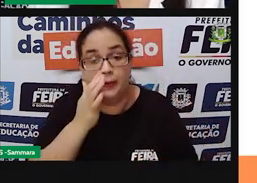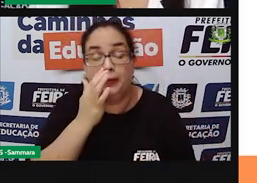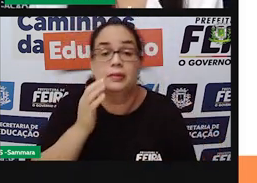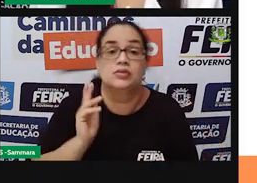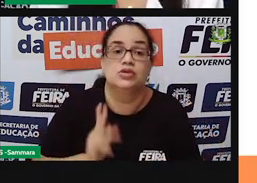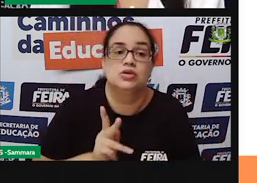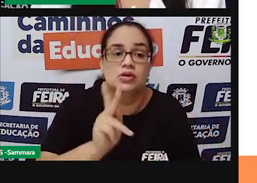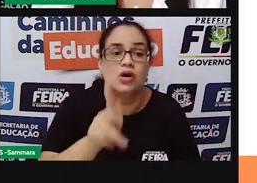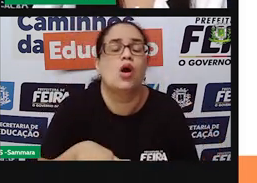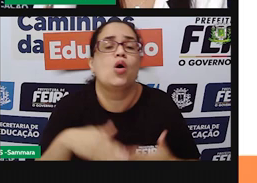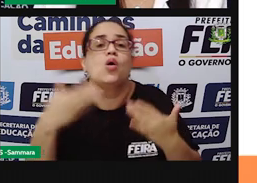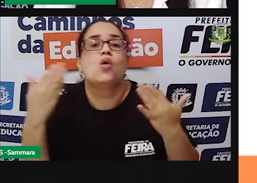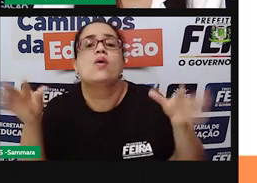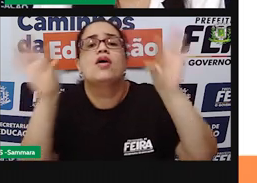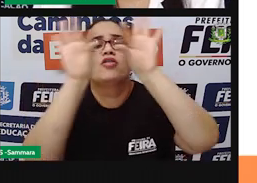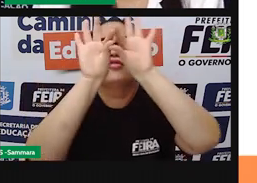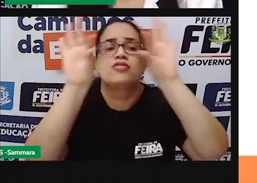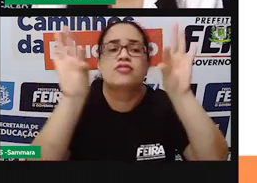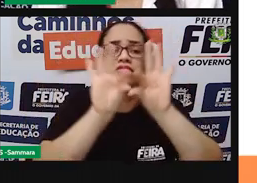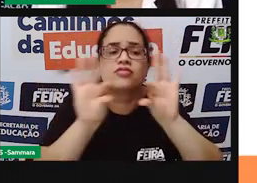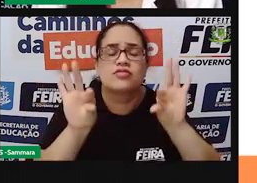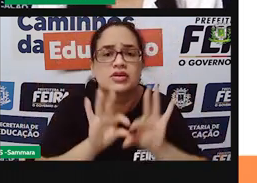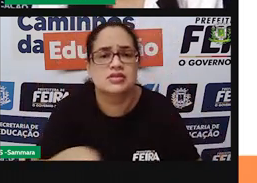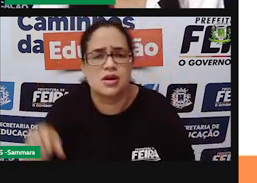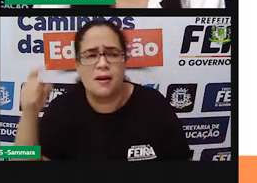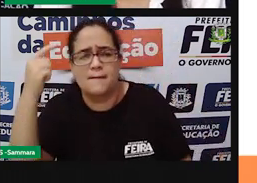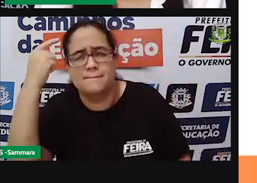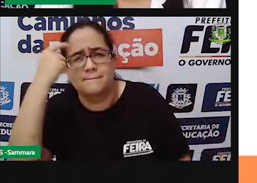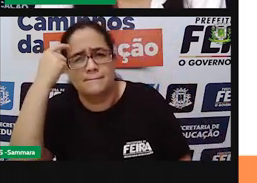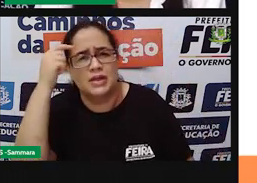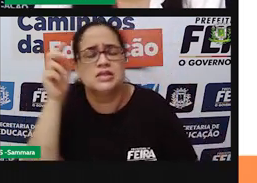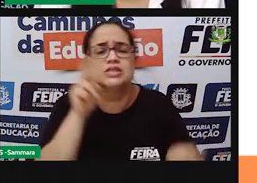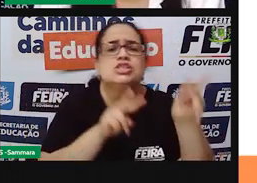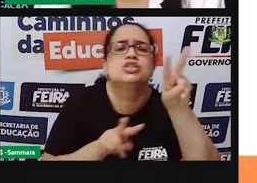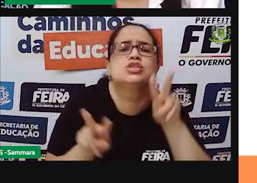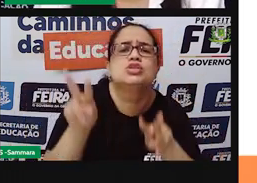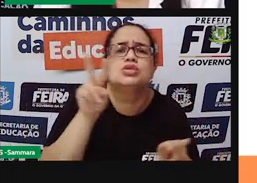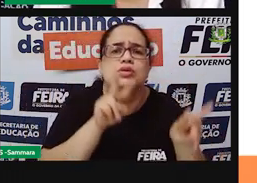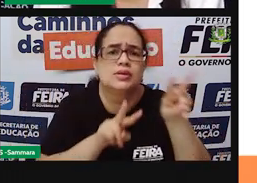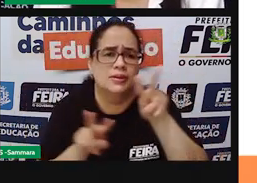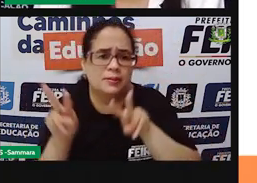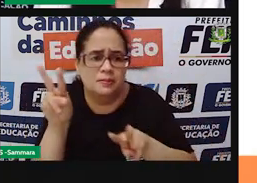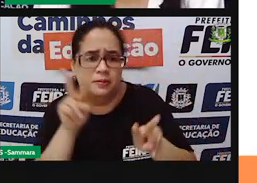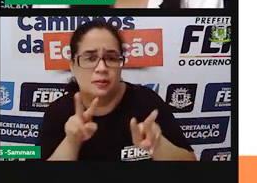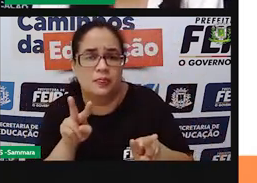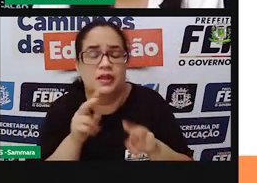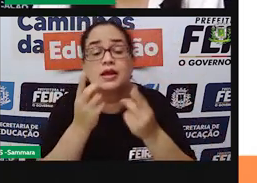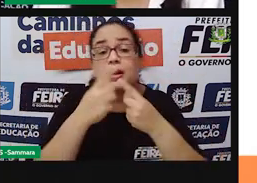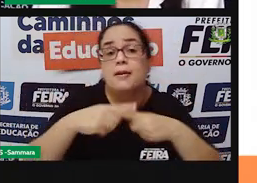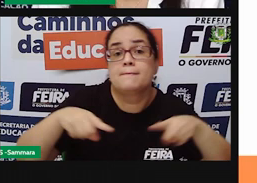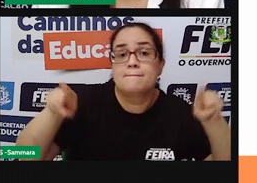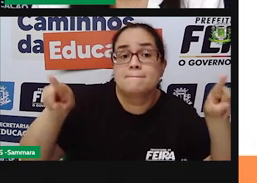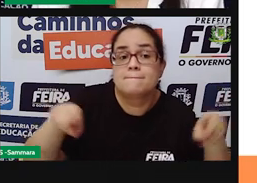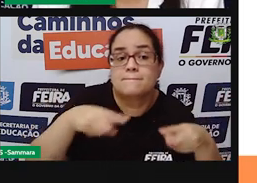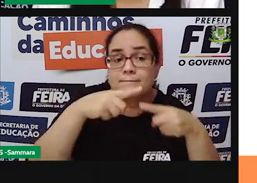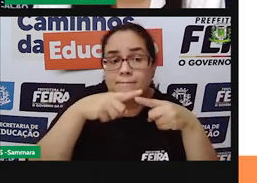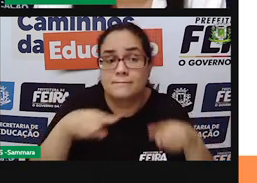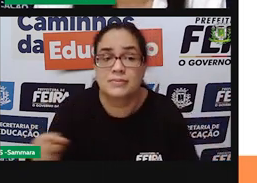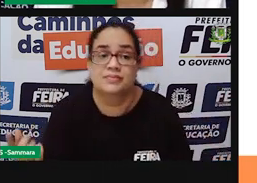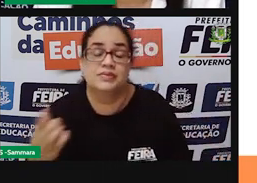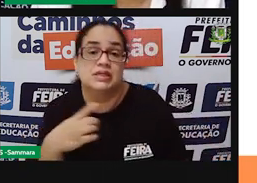lá! Quais frases aí vocês pensariam ao observar aí o desenho, né? Desse coral, dessas crianças